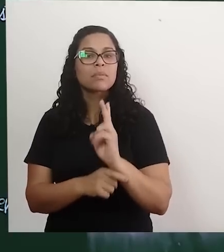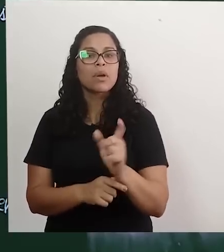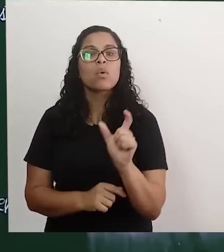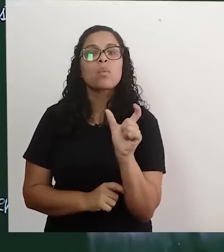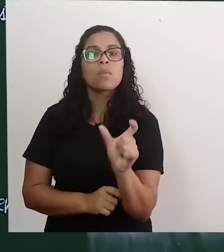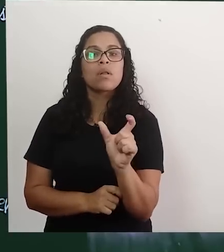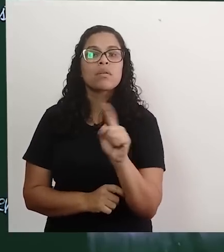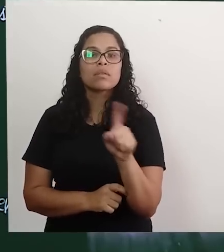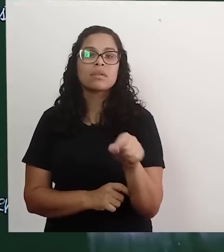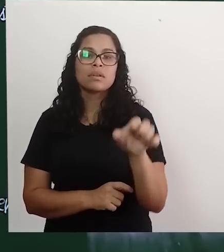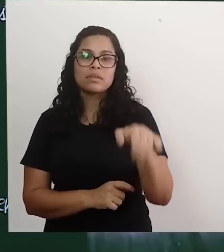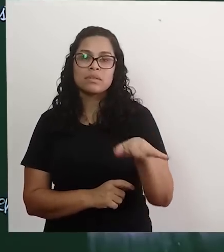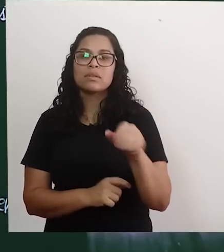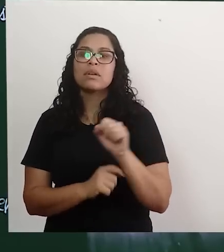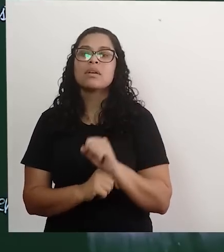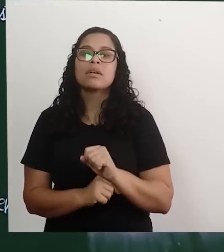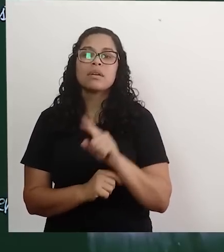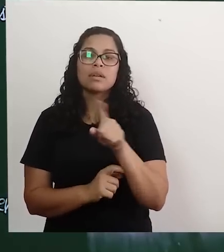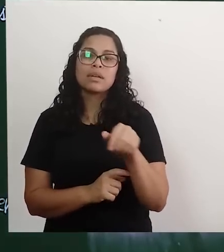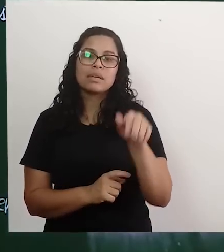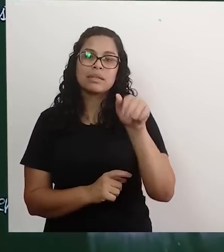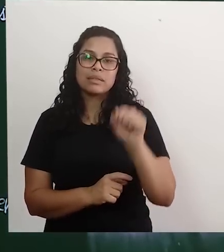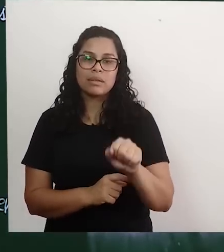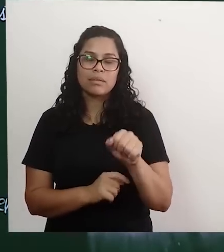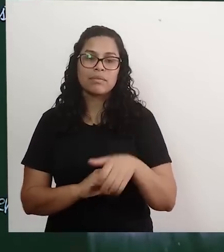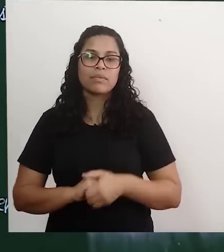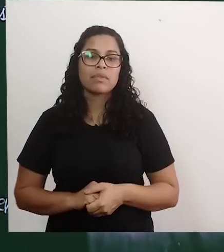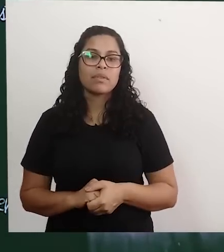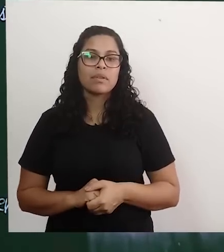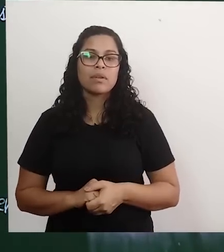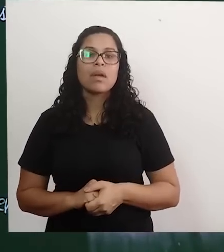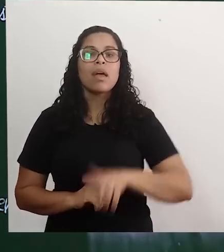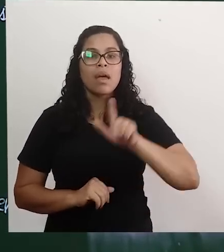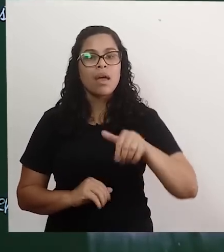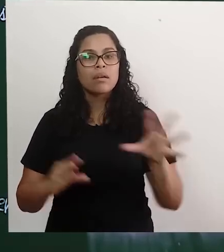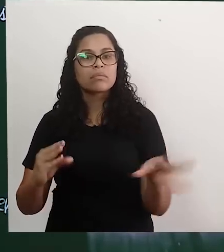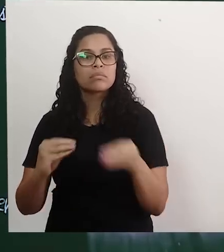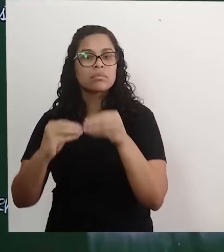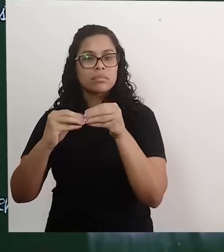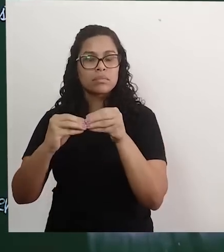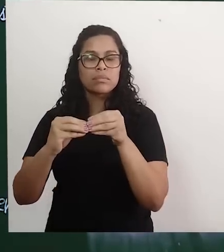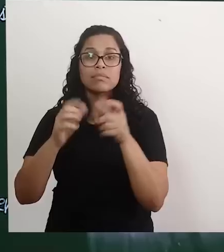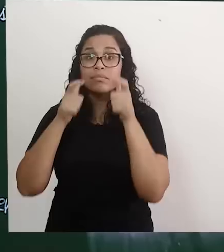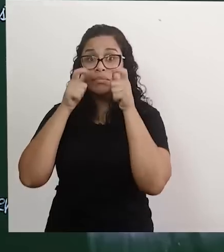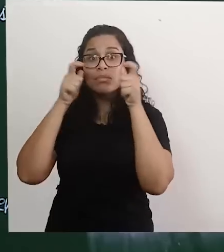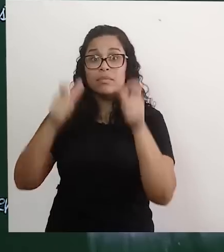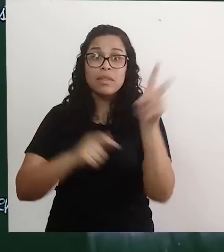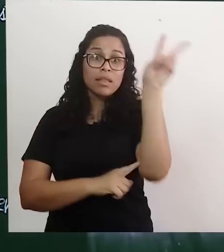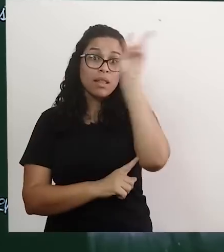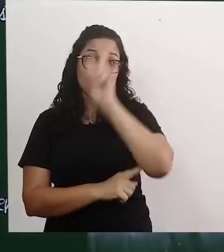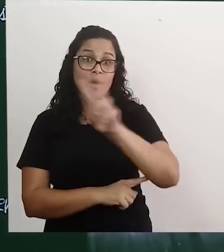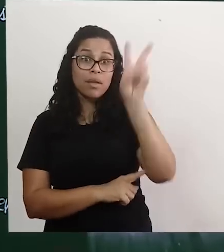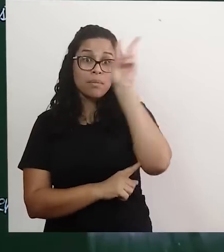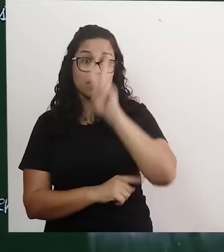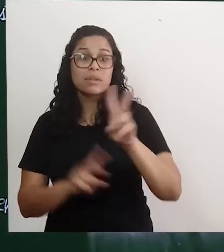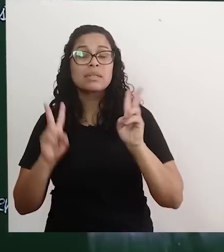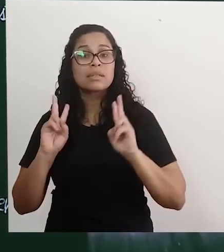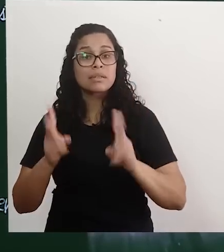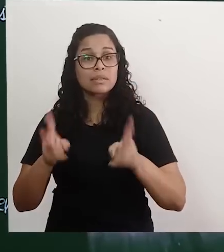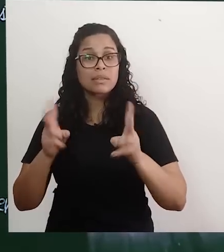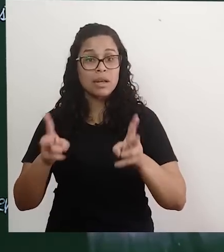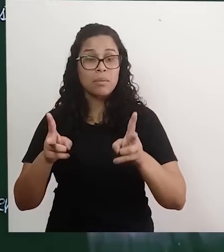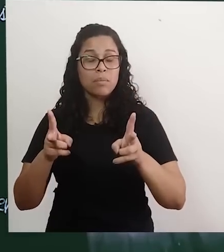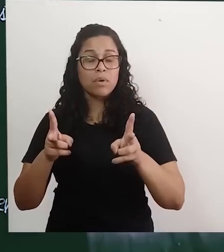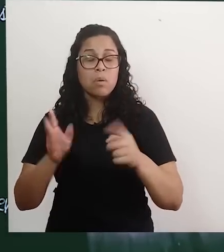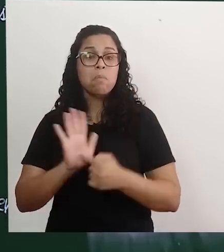a gente utiliza o es e o esa, ok? Essa é uma das distinções legais, interessantes, então lembra que, né, quando forem títulos,